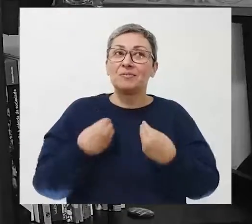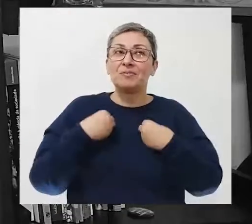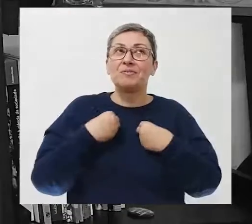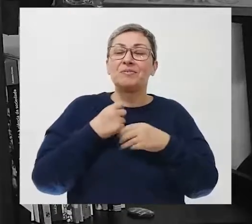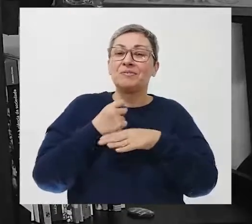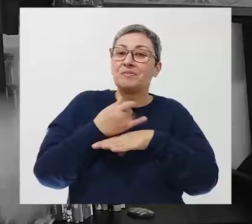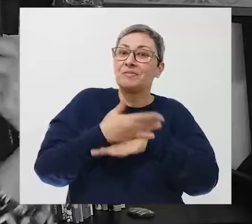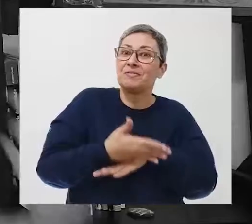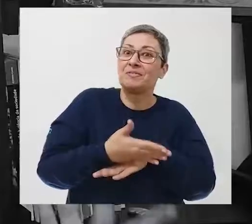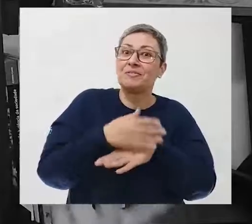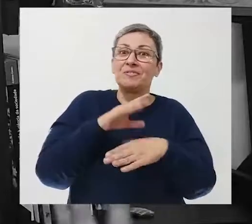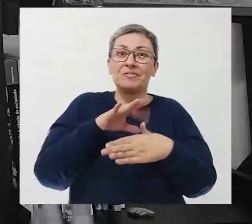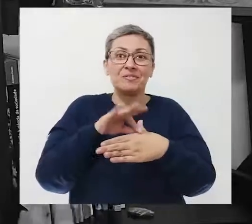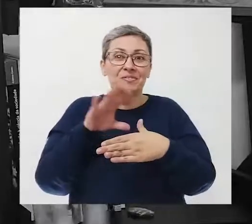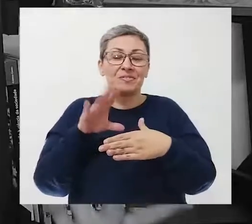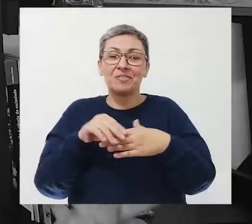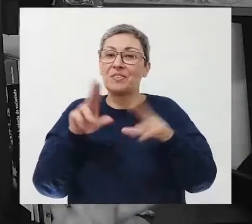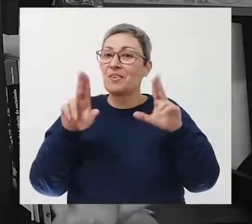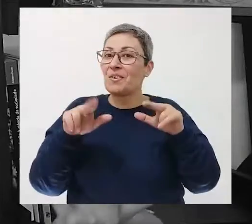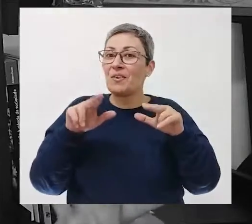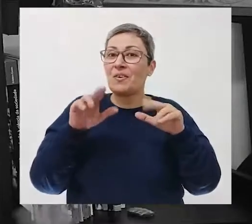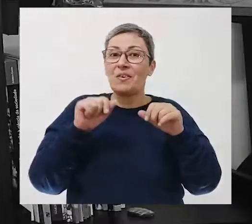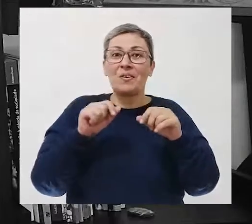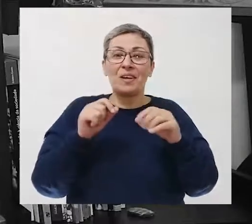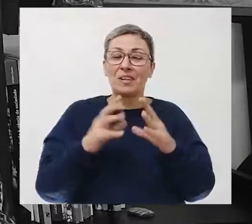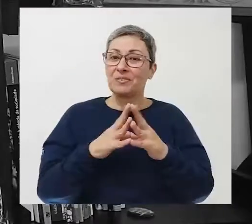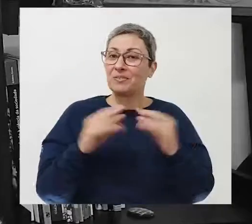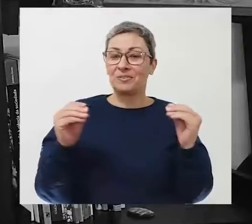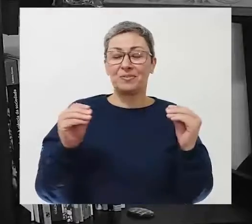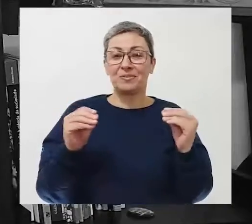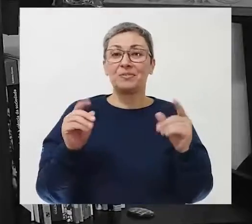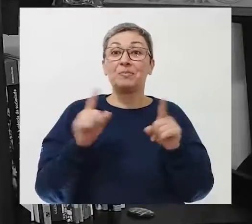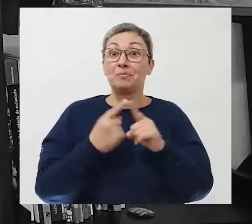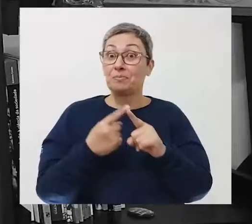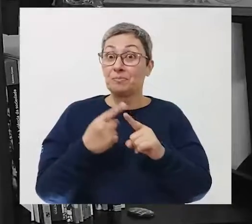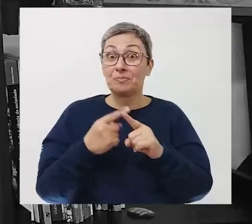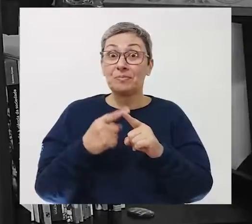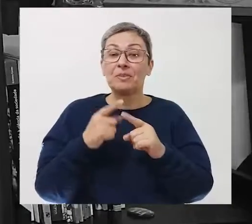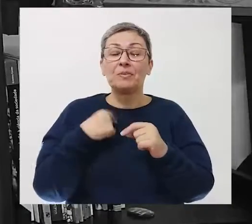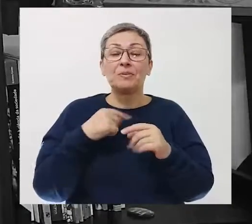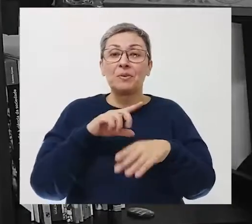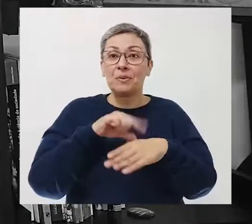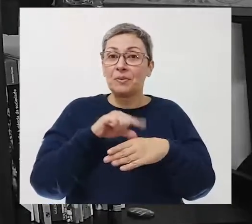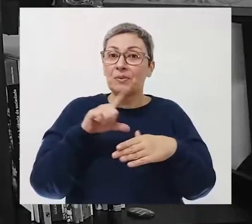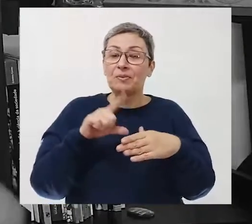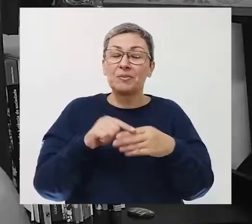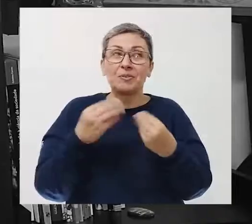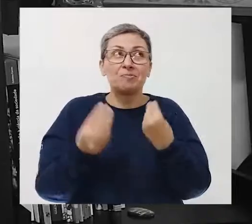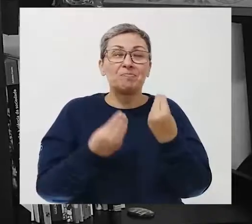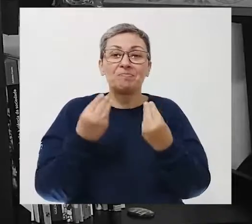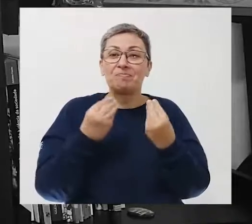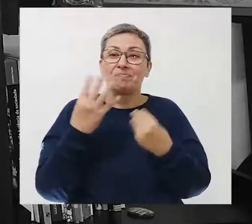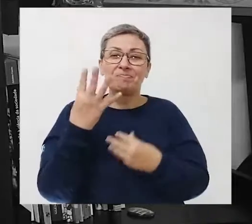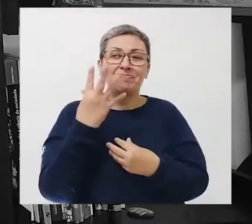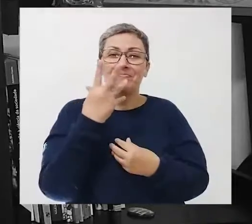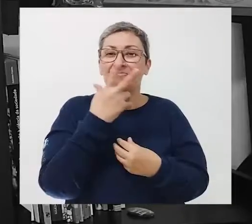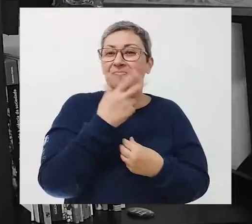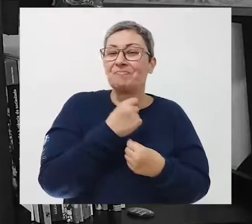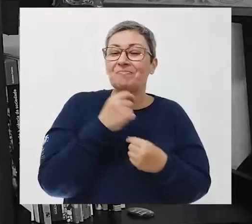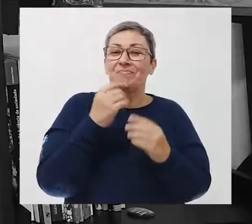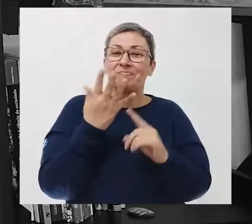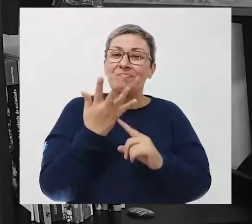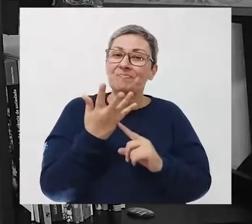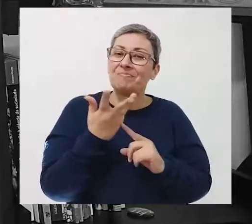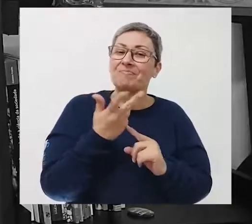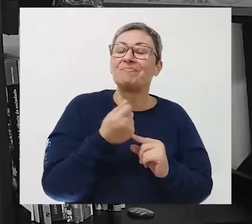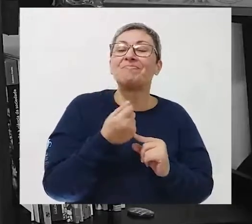de que o cordel nunca deixe de existir. Porque para ela o cordel é algo muito bonito, uma arte que a